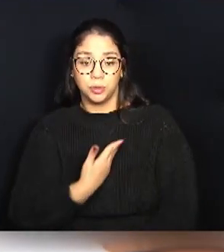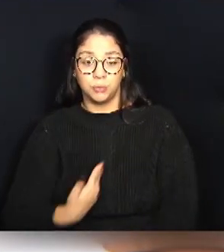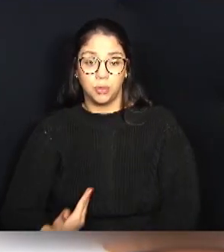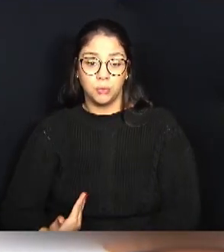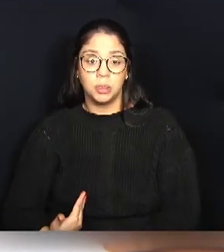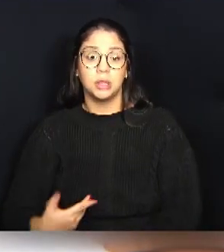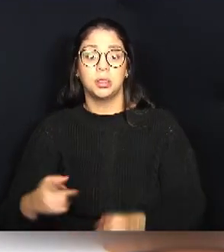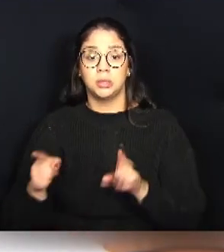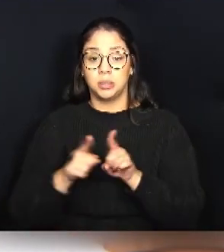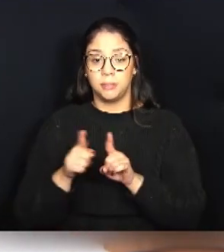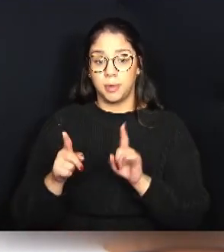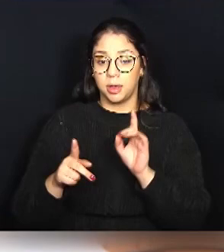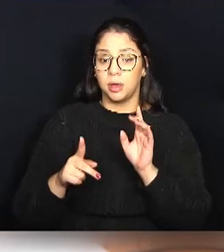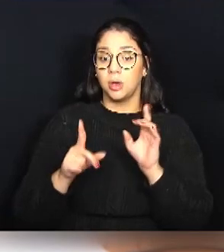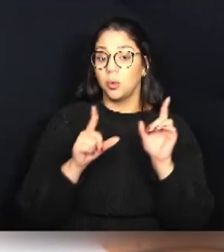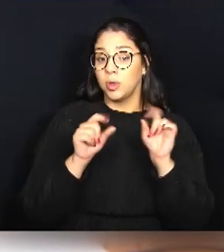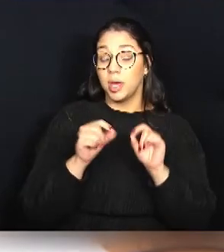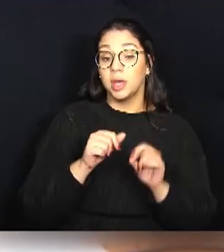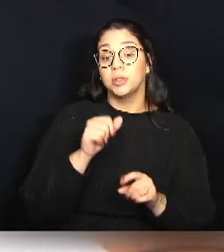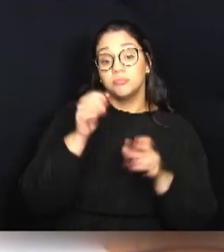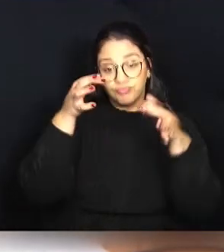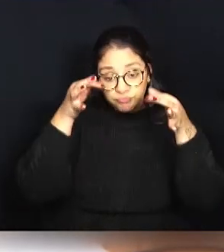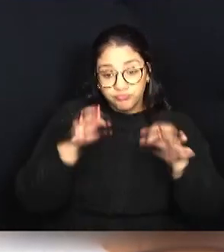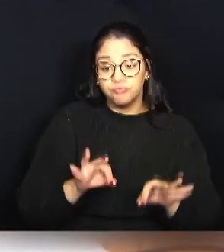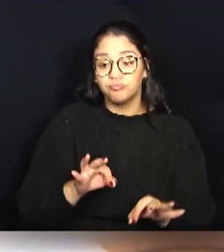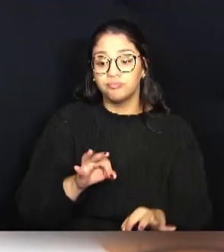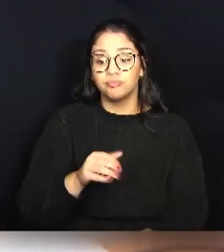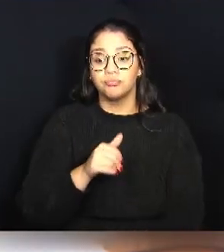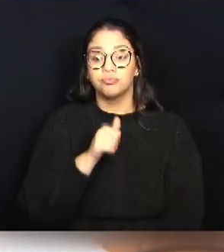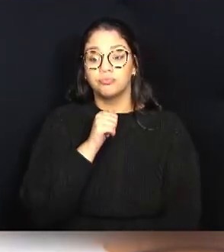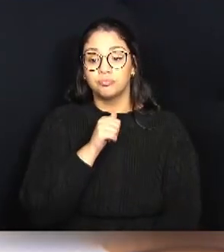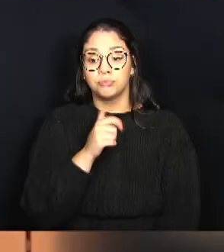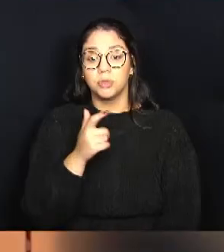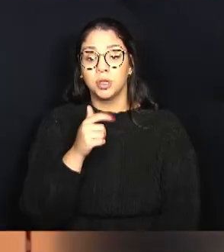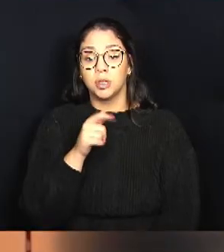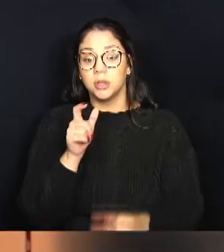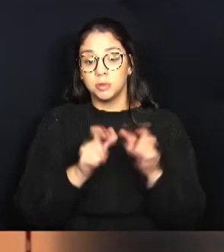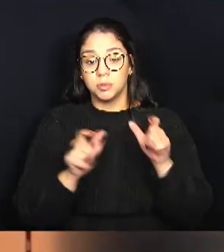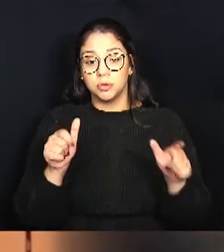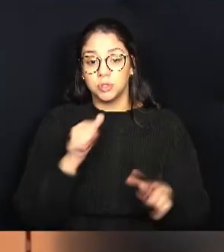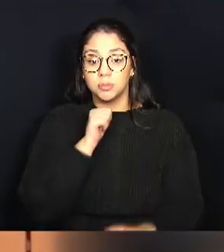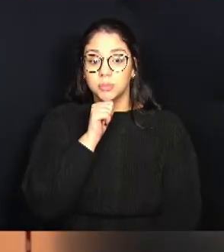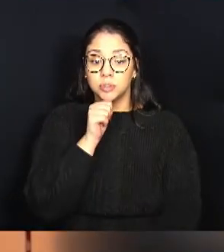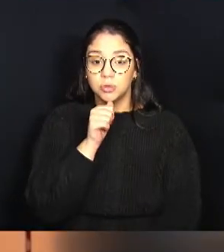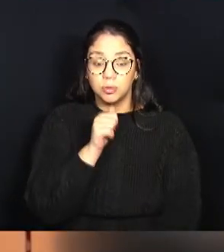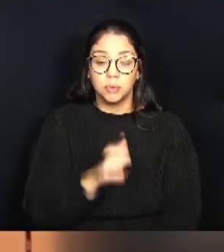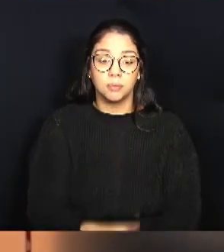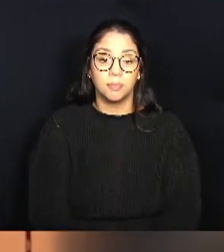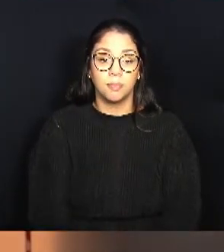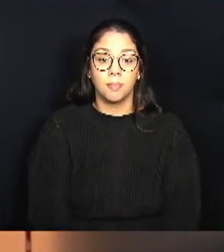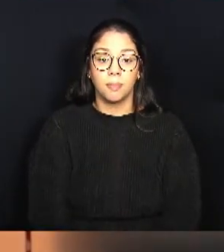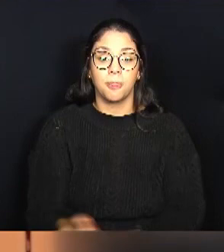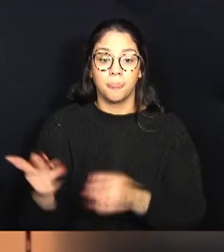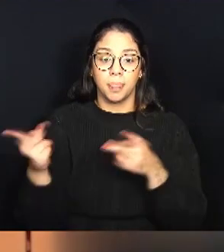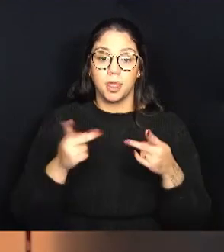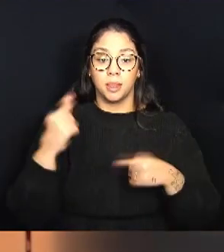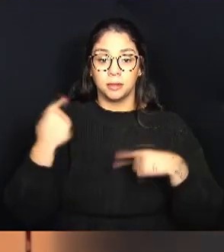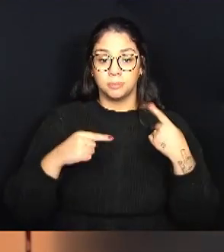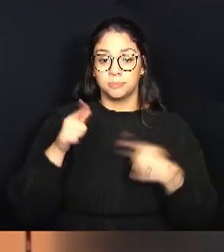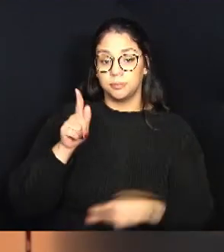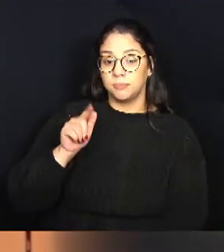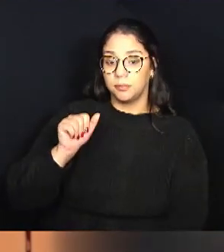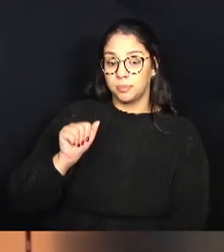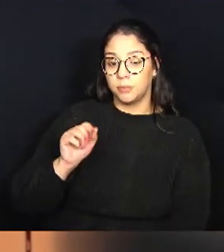e propriamente a própria dignidade das pessoas que menstruam. Convidadas para o debate, Gabriela